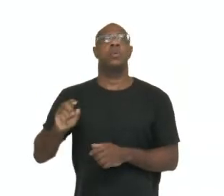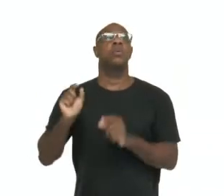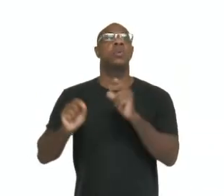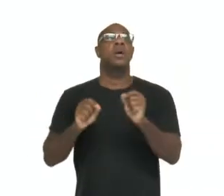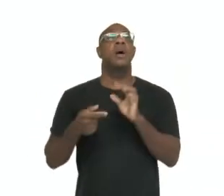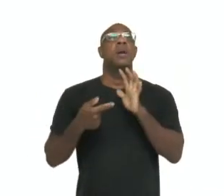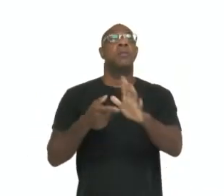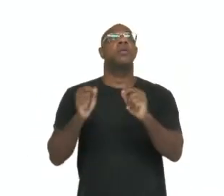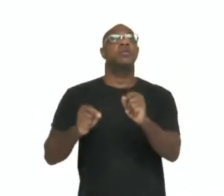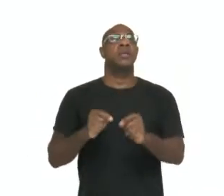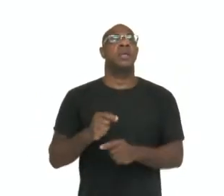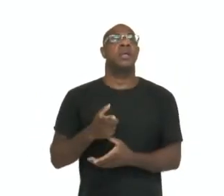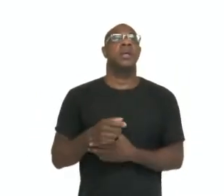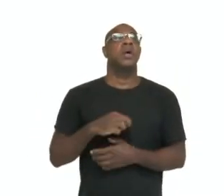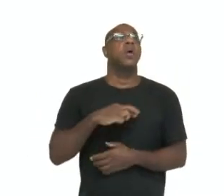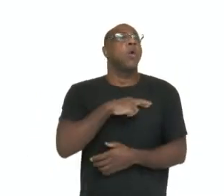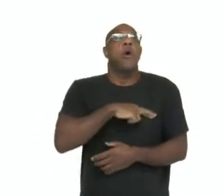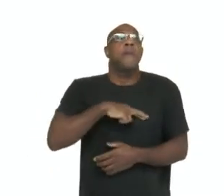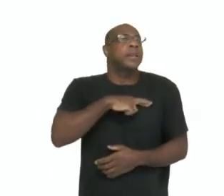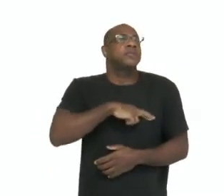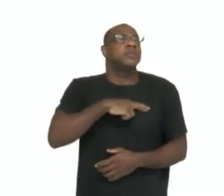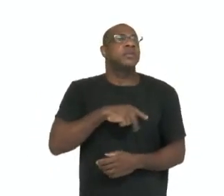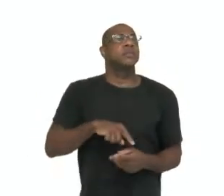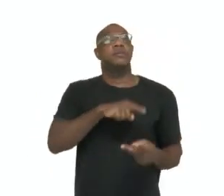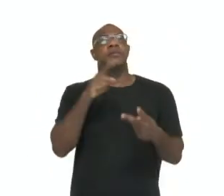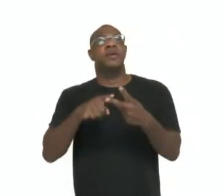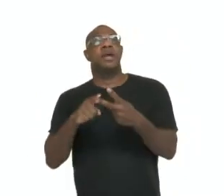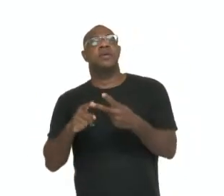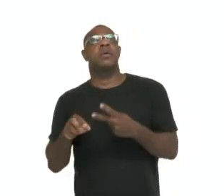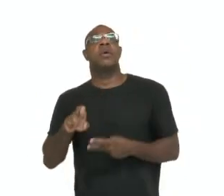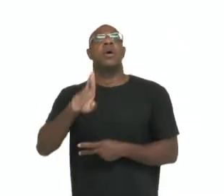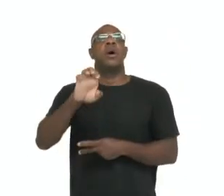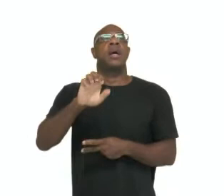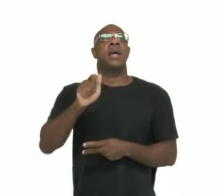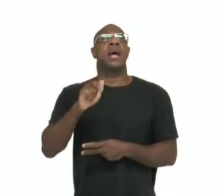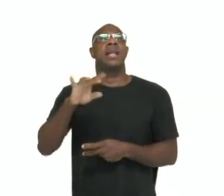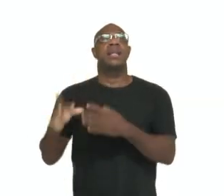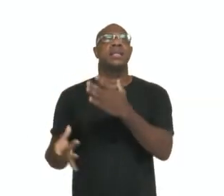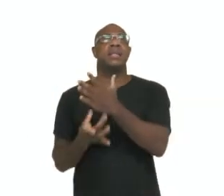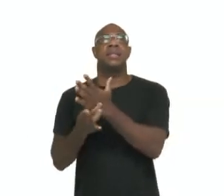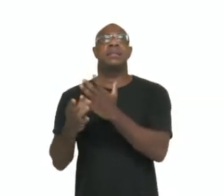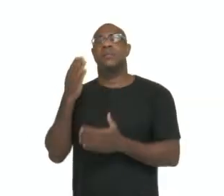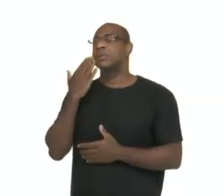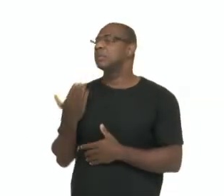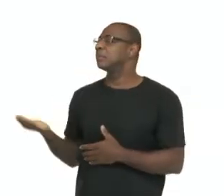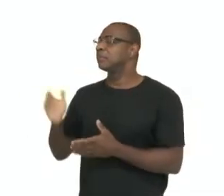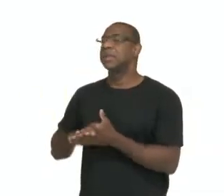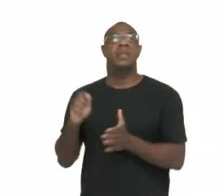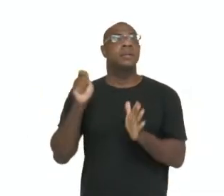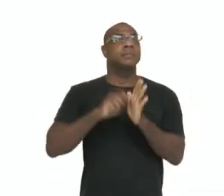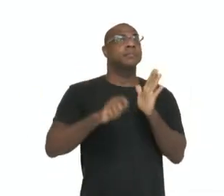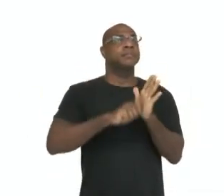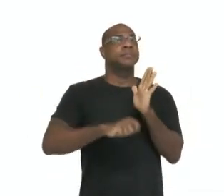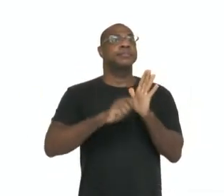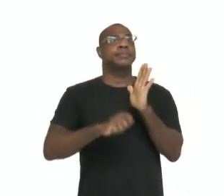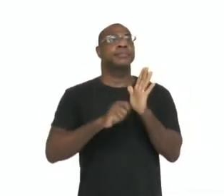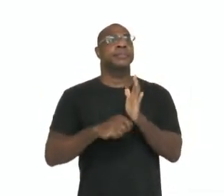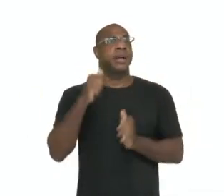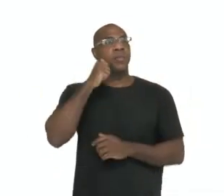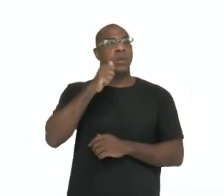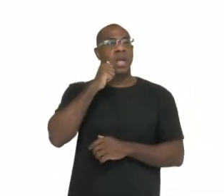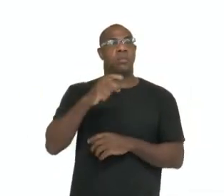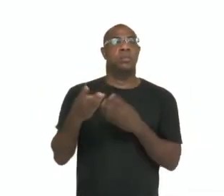romantismo versus o realismo. Então, o que eu tenho? Eu tenho a descrição da mulher como um ser forte,